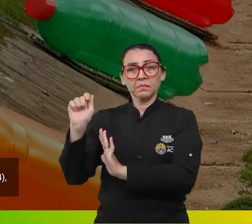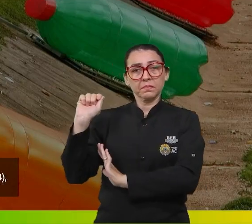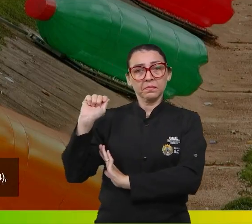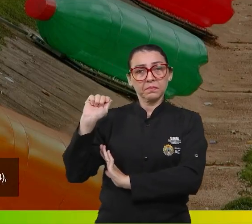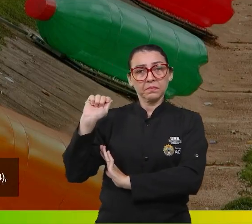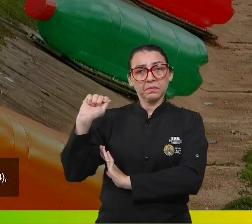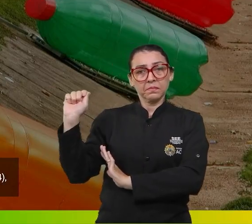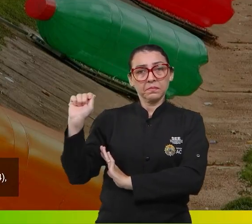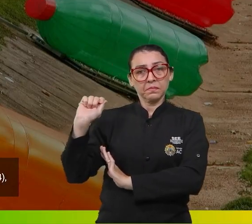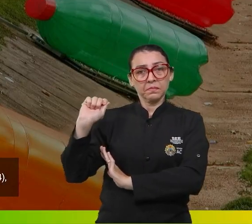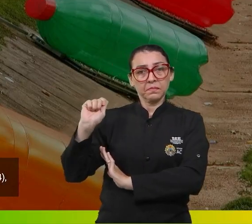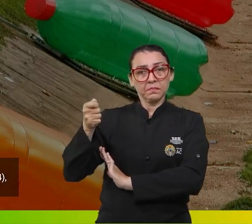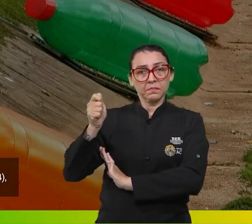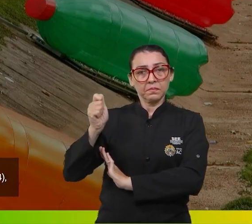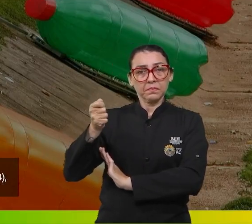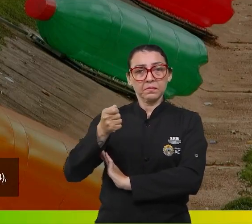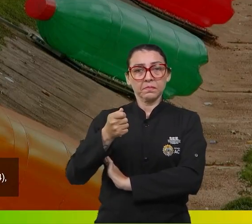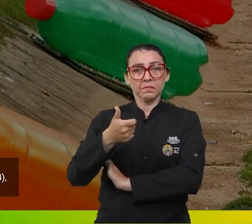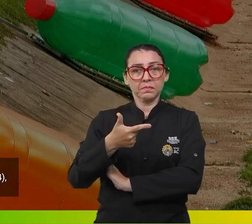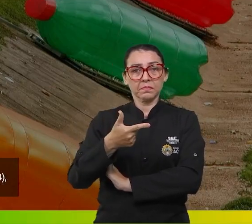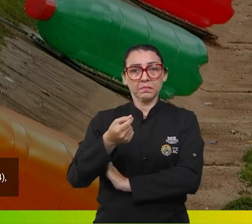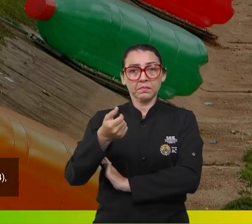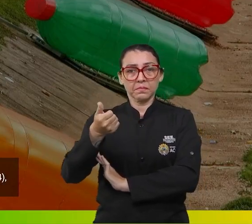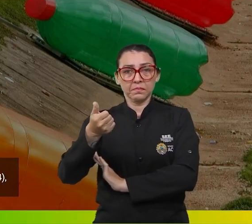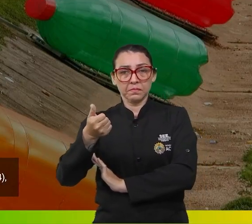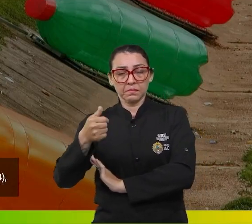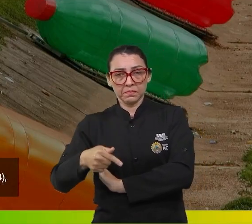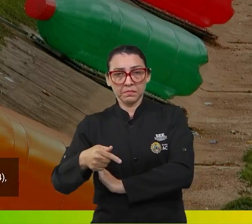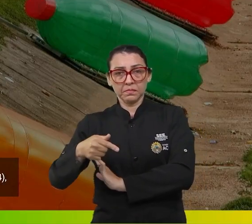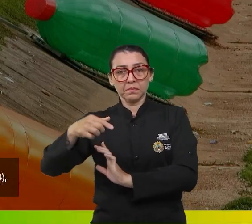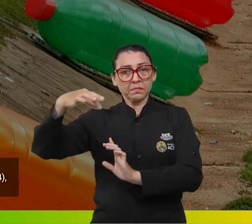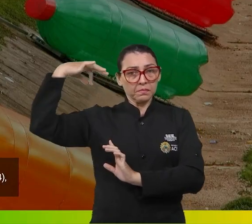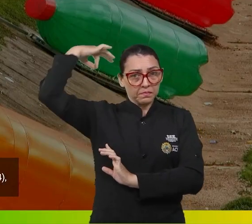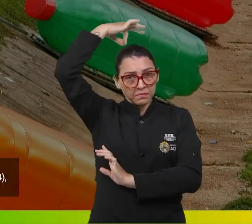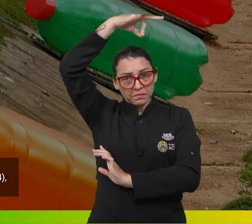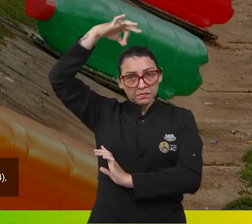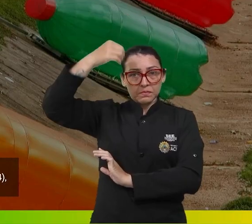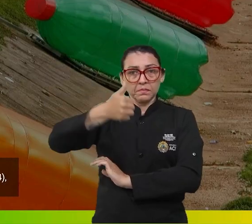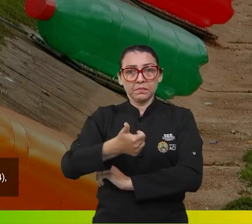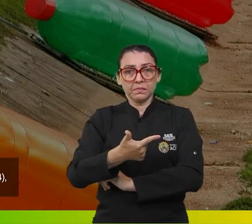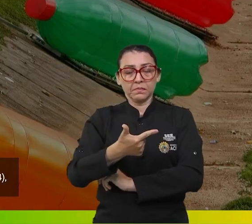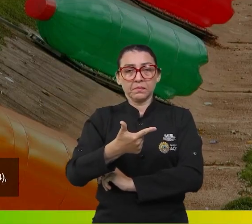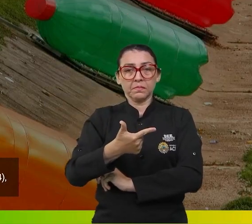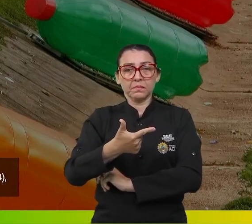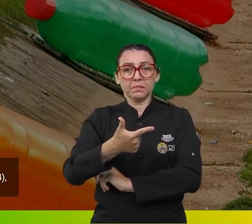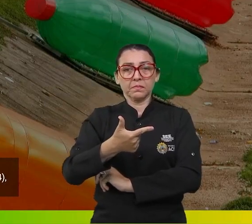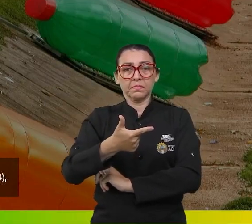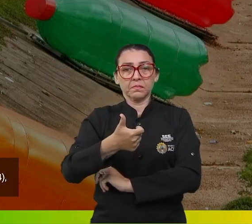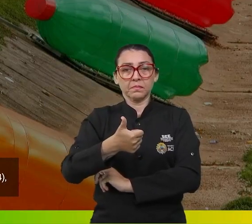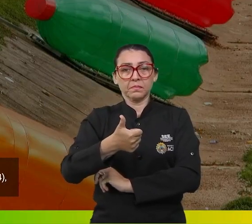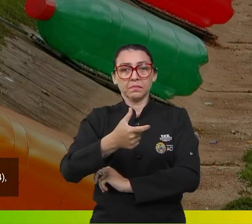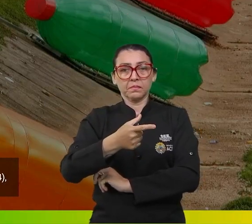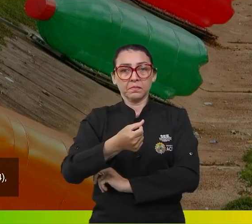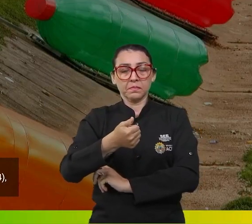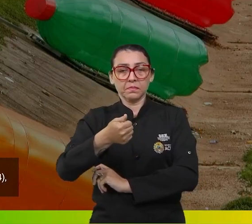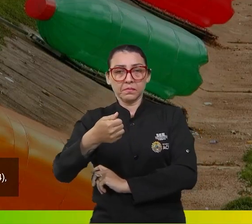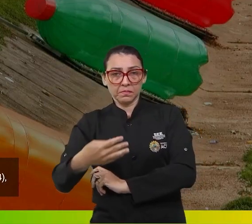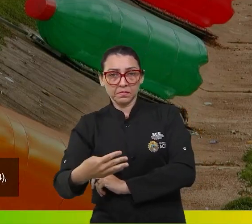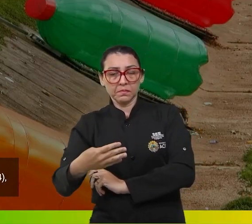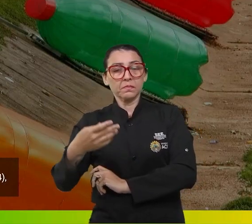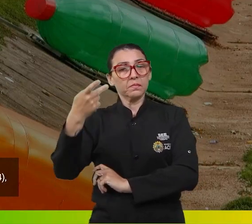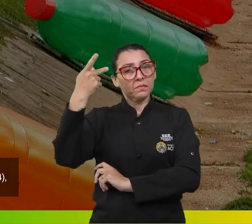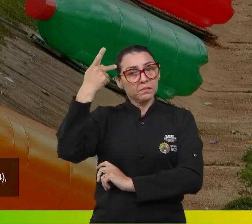em 2017, em Santos, 2014, em Bragança Paulista, em 2012,